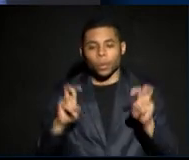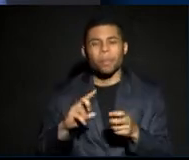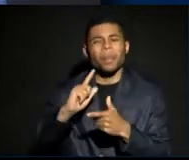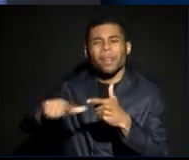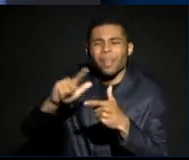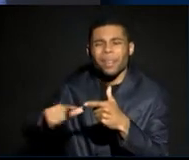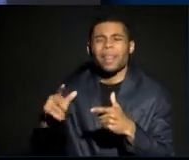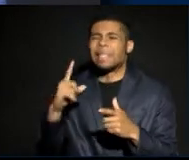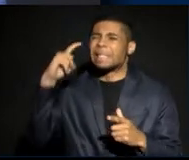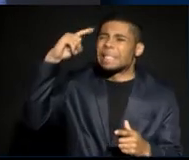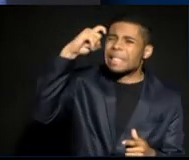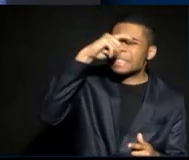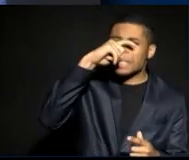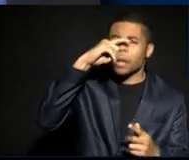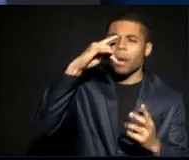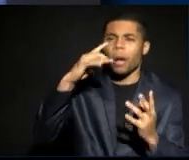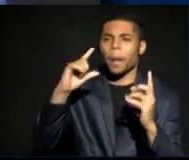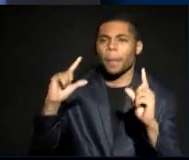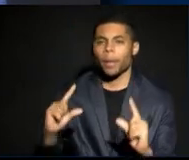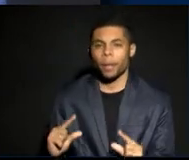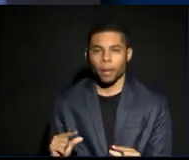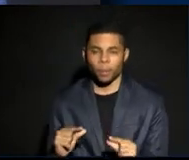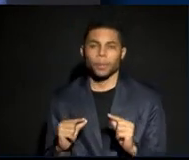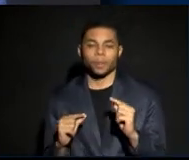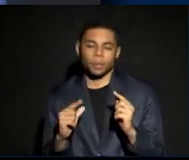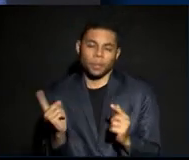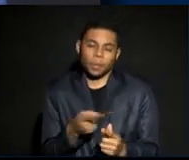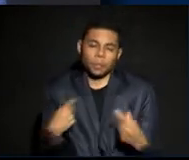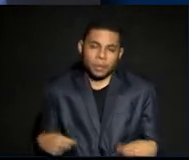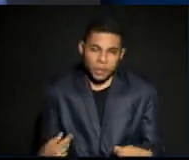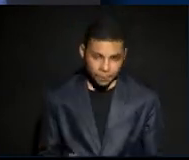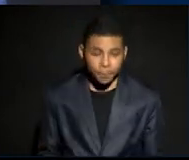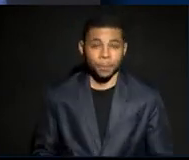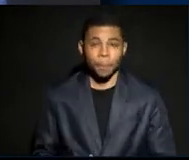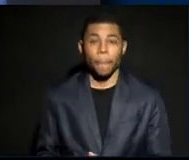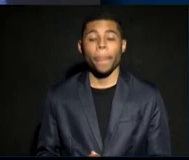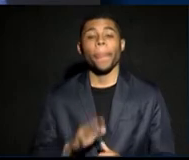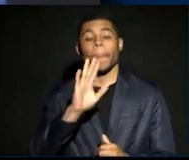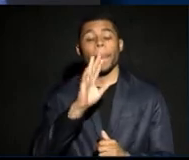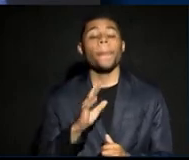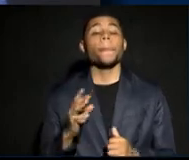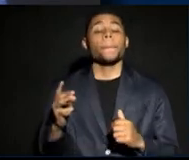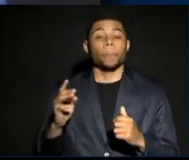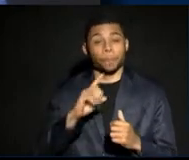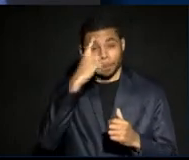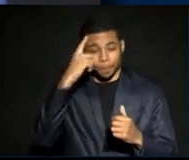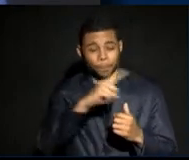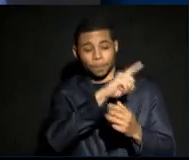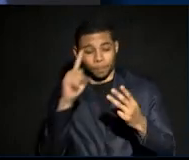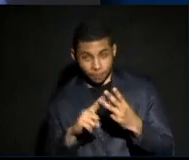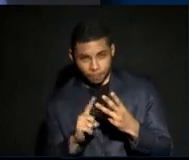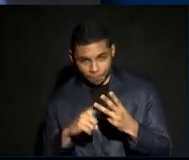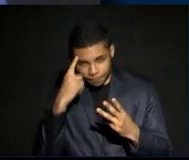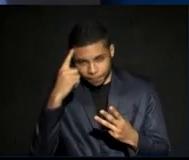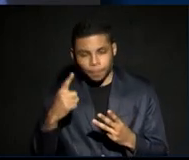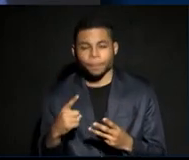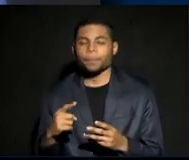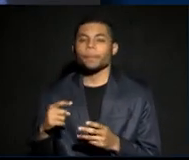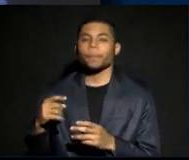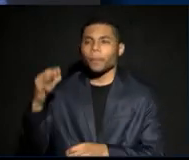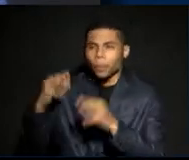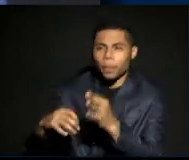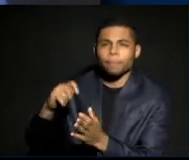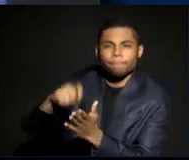Adblock Plus desburocratização essa carga de governo digital que a gente precisa da na questão tributária eu entendo que São Paulo